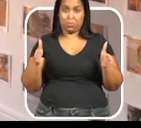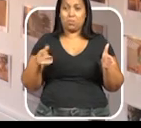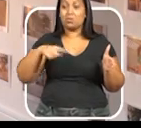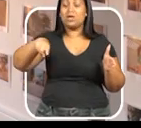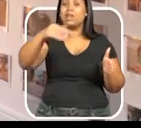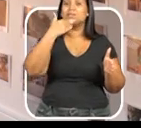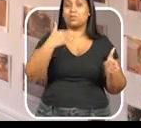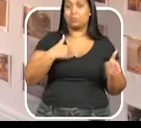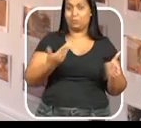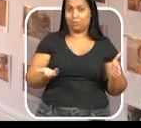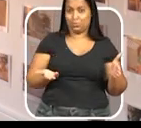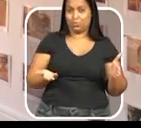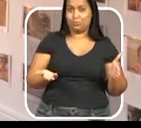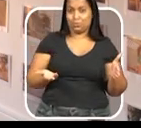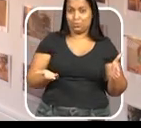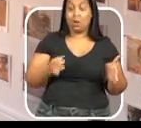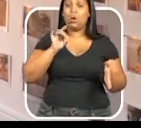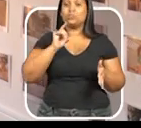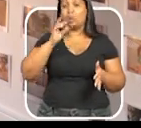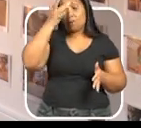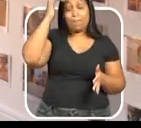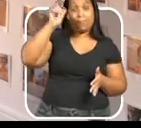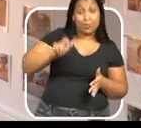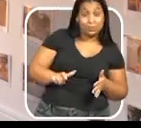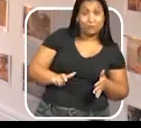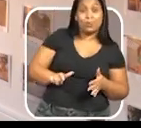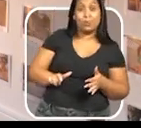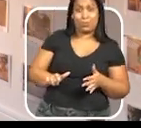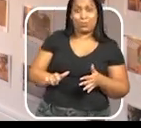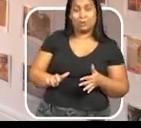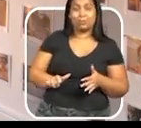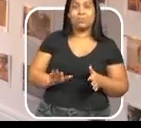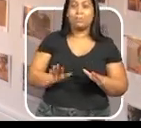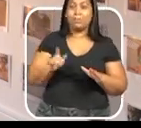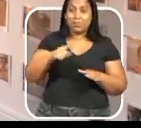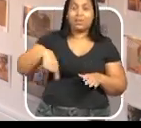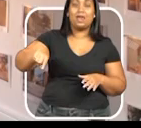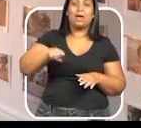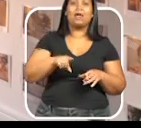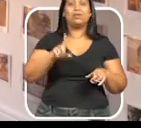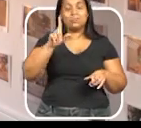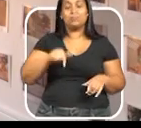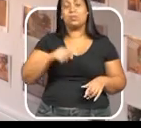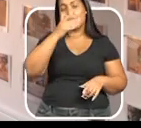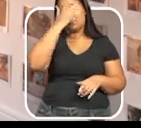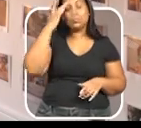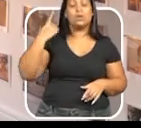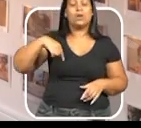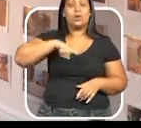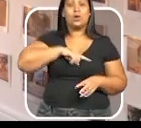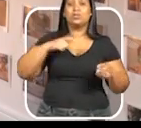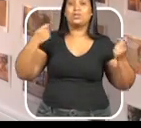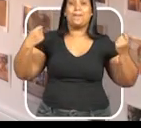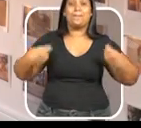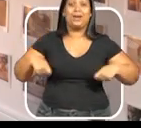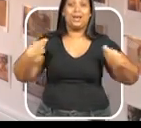estão demandando? Não só como pessoas e como sujeitos, porque elas são sujeitos e a gente